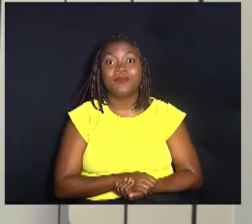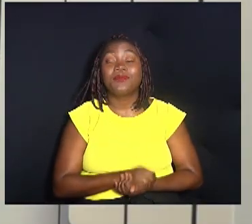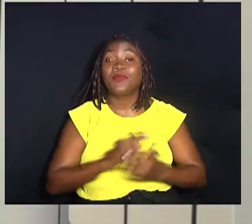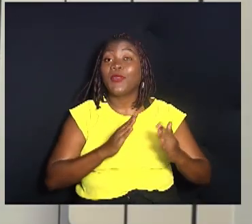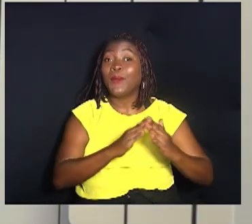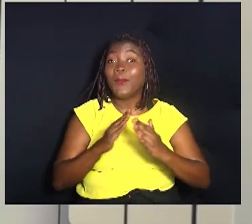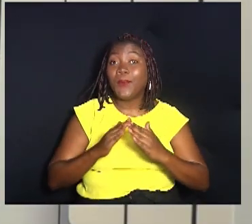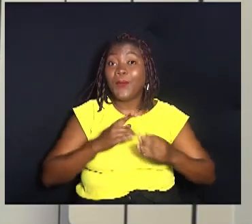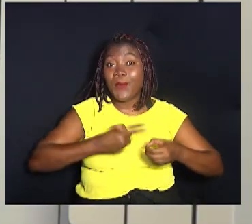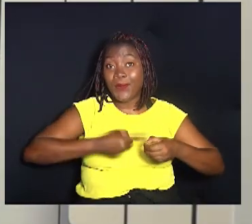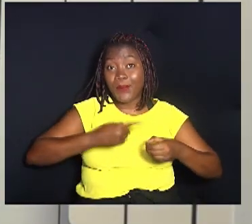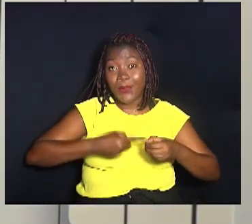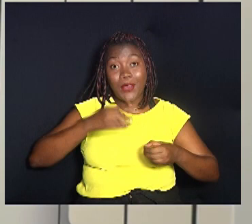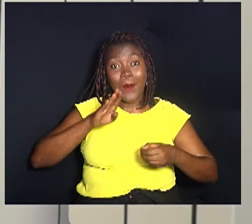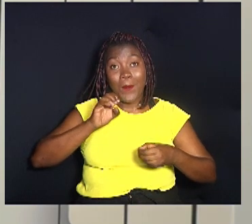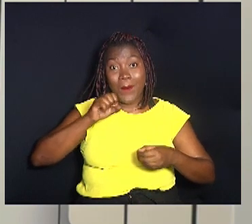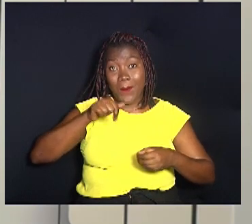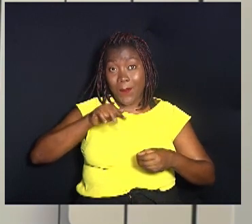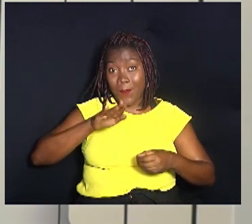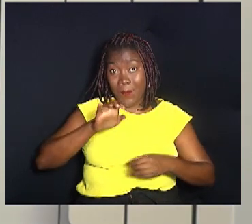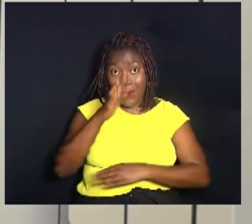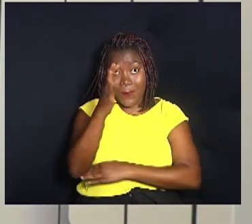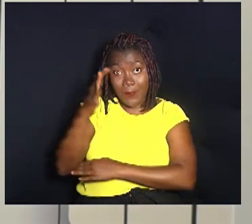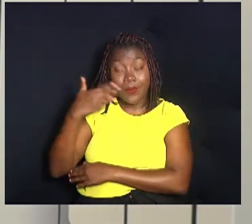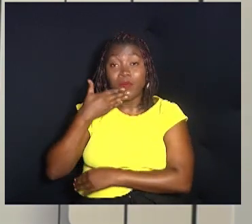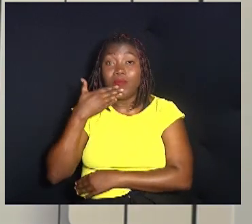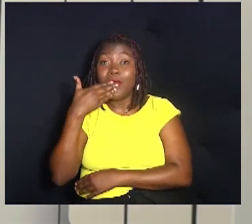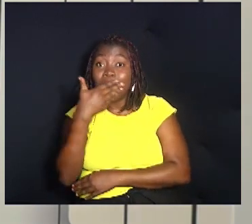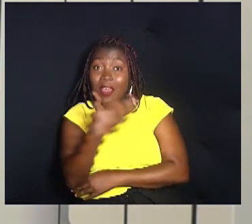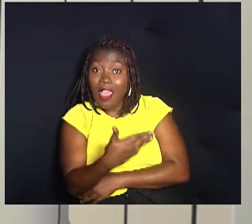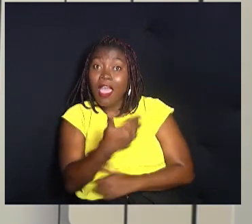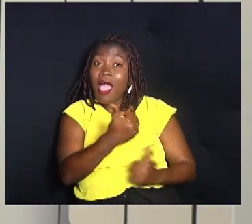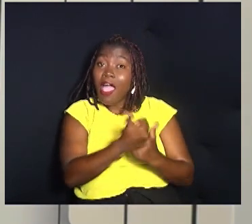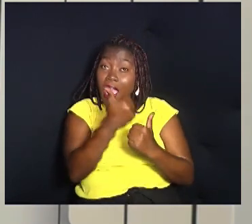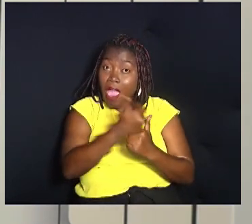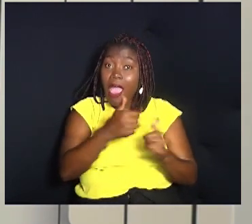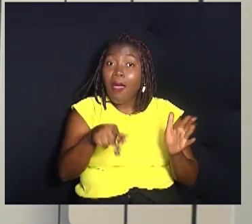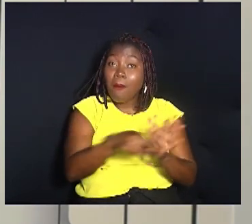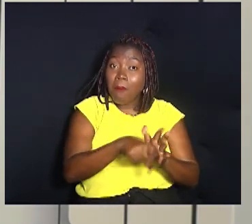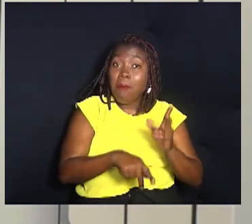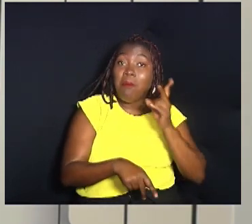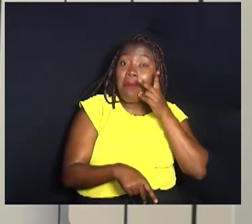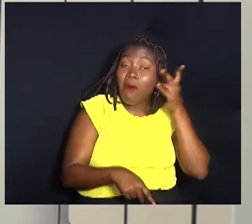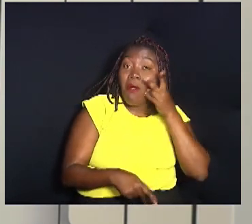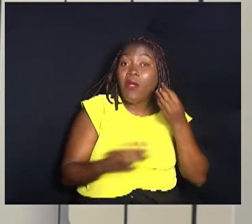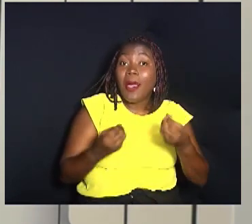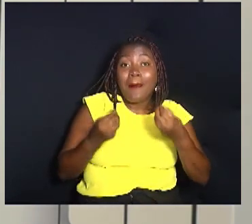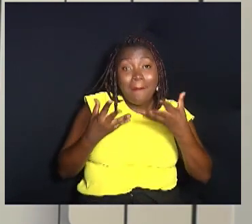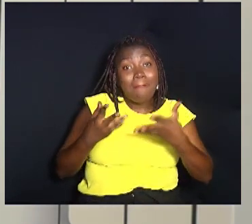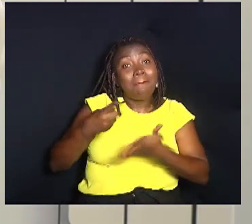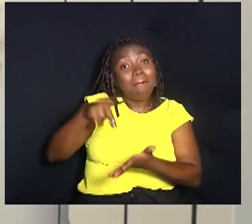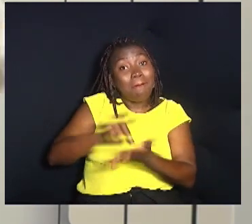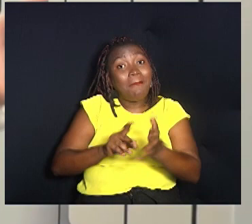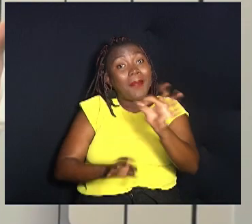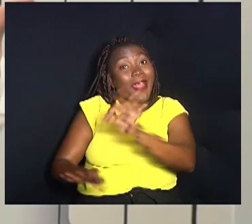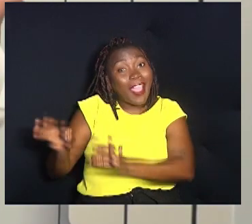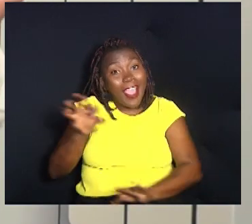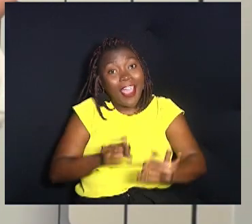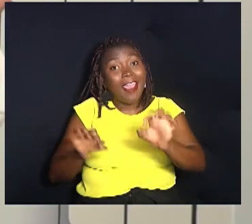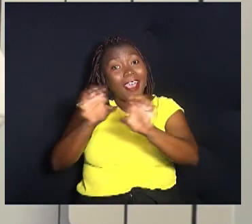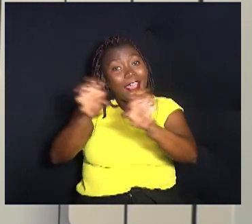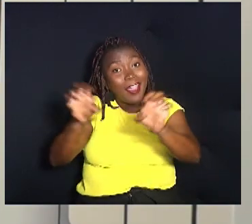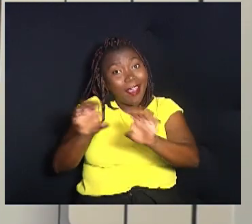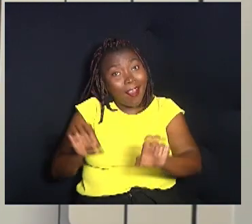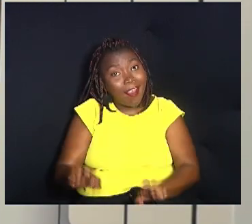Moradores do bairro Bosque das Palmeiras solicitaram apoio dos vereadores para que seja realizada infraestrutura